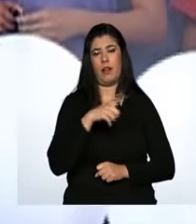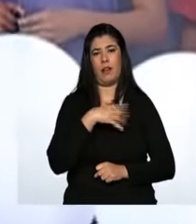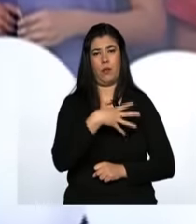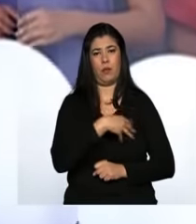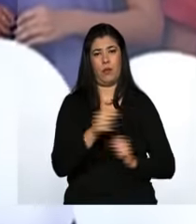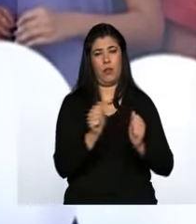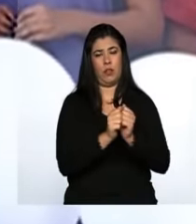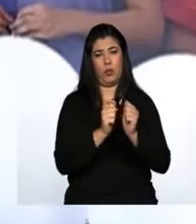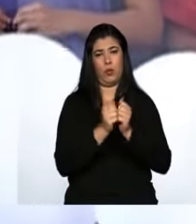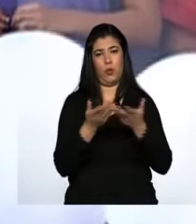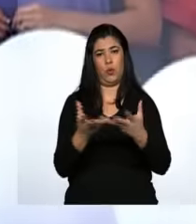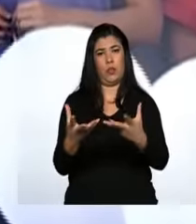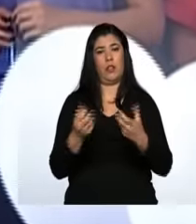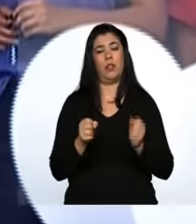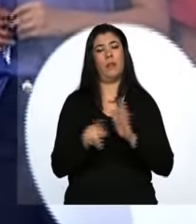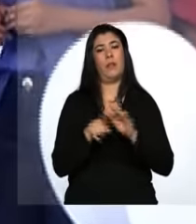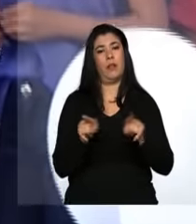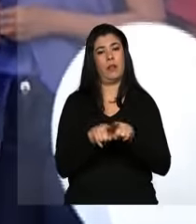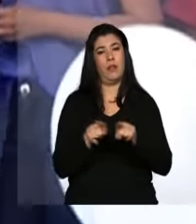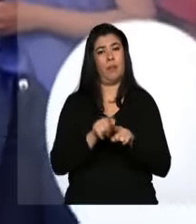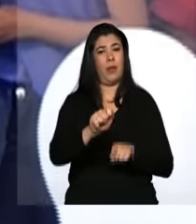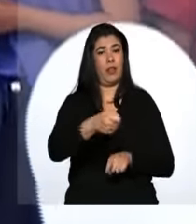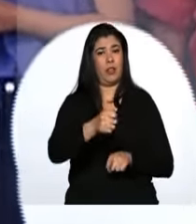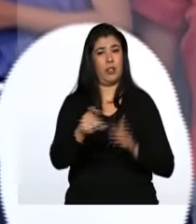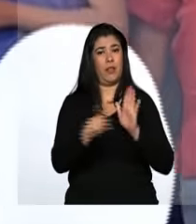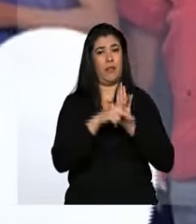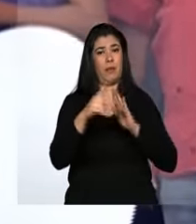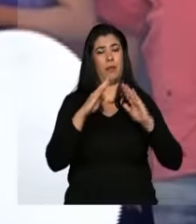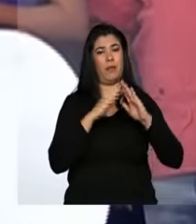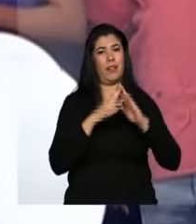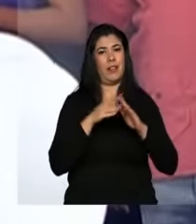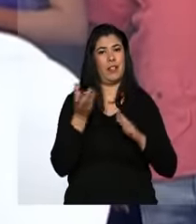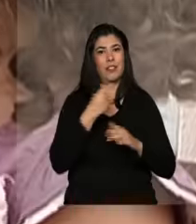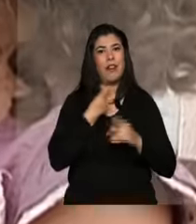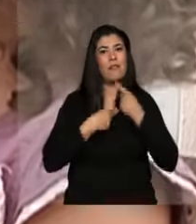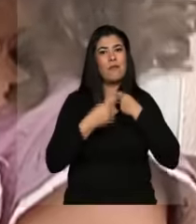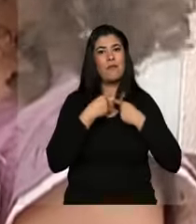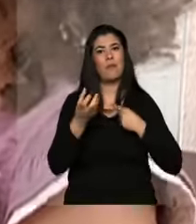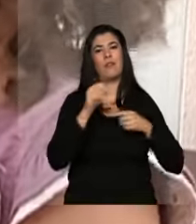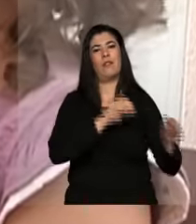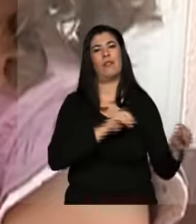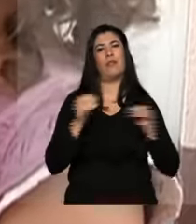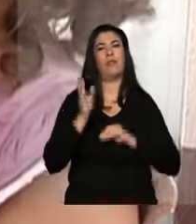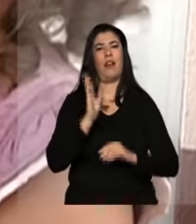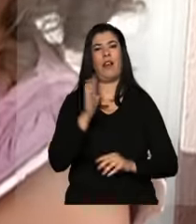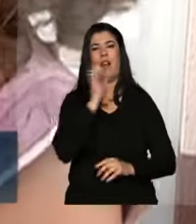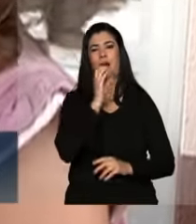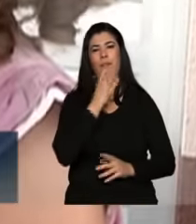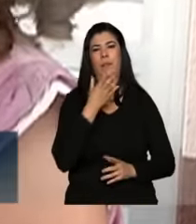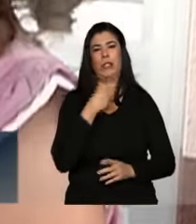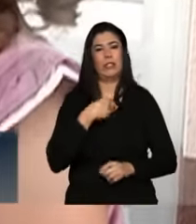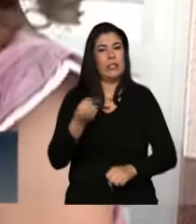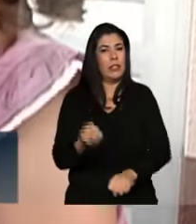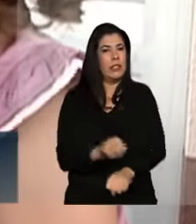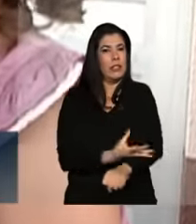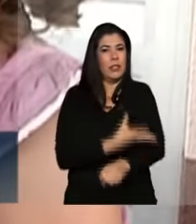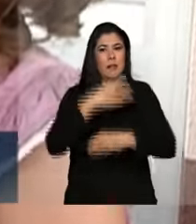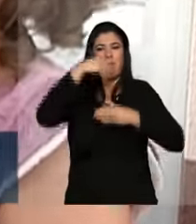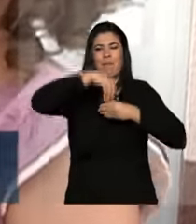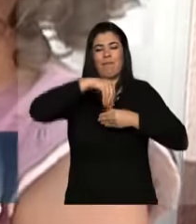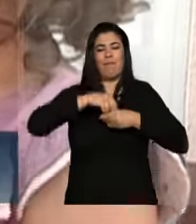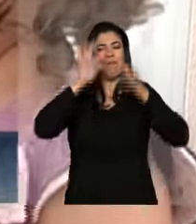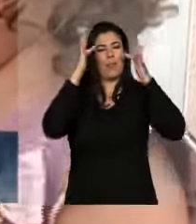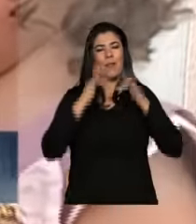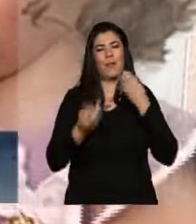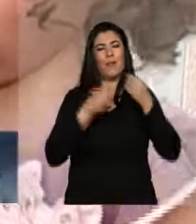Vitória também receberam as chaves da casa nova e não vem a hora de mudar. Estou muito feliz, é uma emoção que não cabe em mim. Não